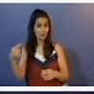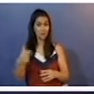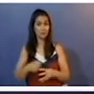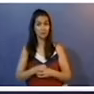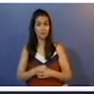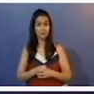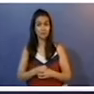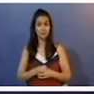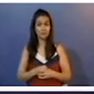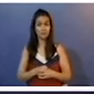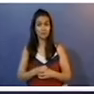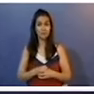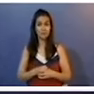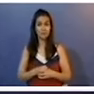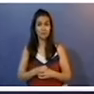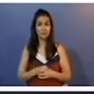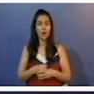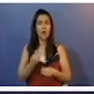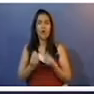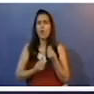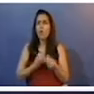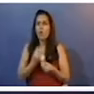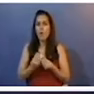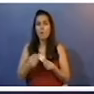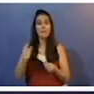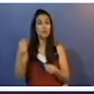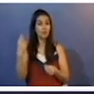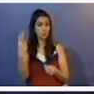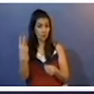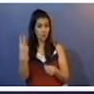Então, da fórmula, como ele é formado apenas por dois